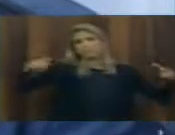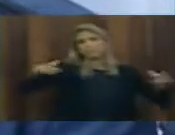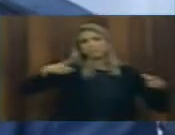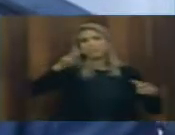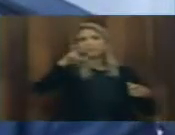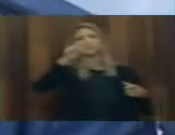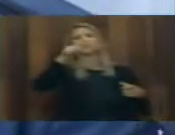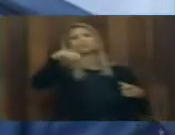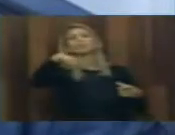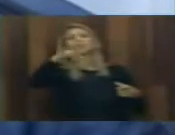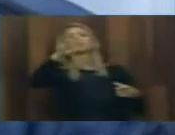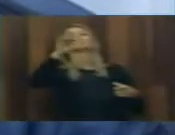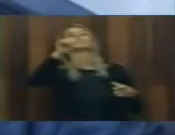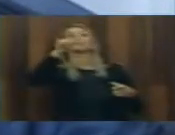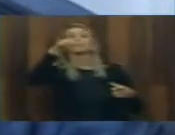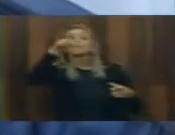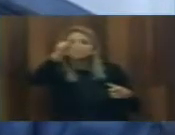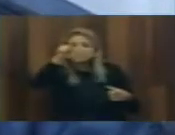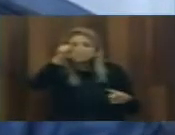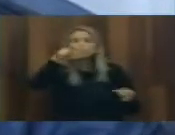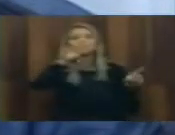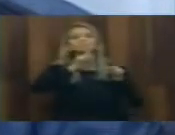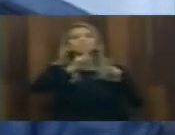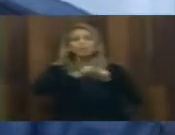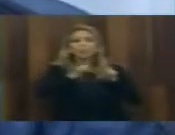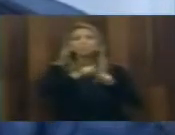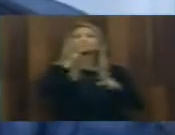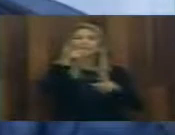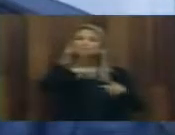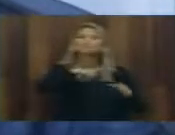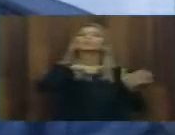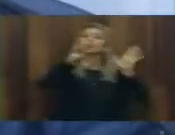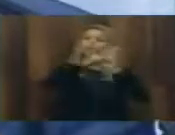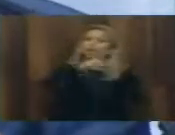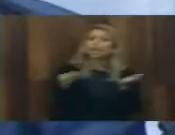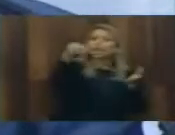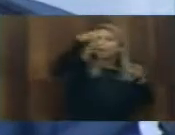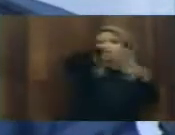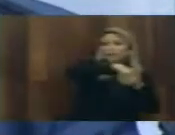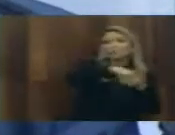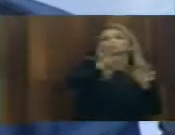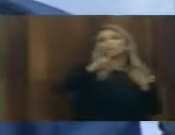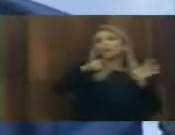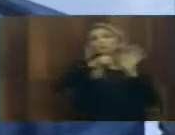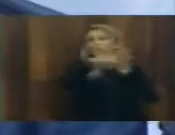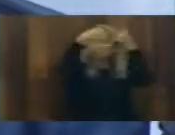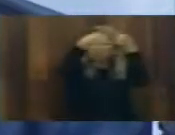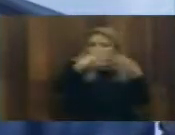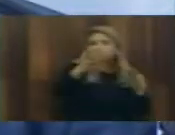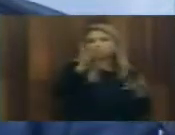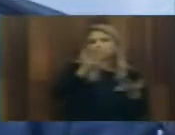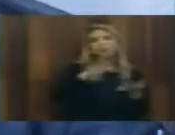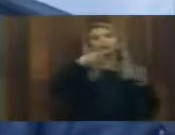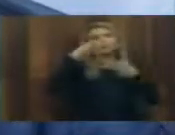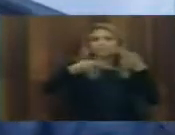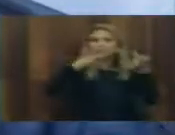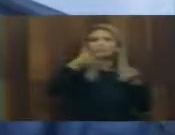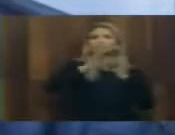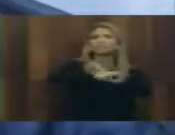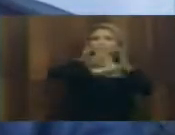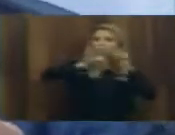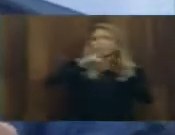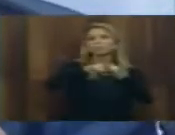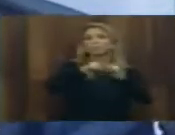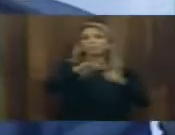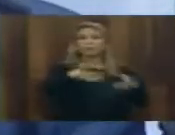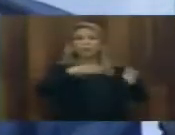as vantagens que já são concedidas pela lei federal. A lei federal já prevê a concessão das vantagens e o nosso